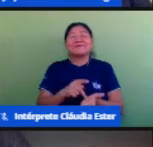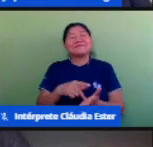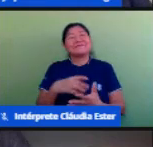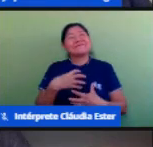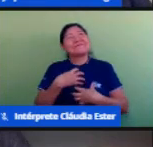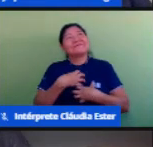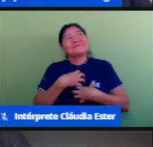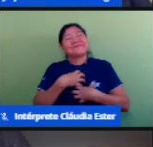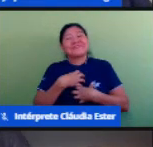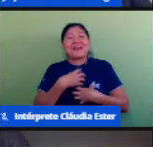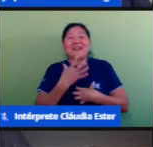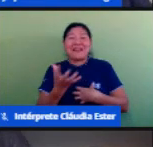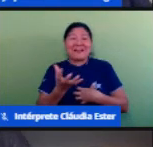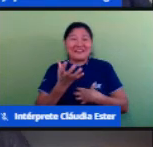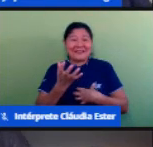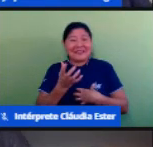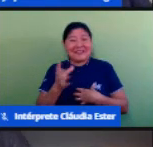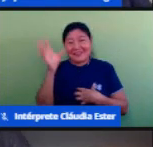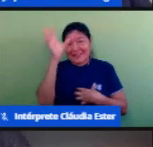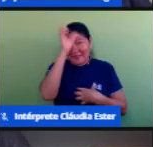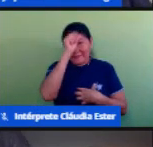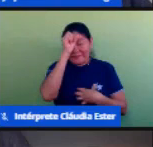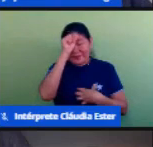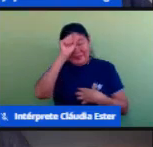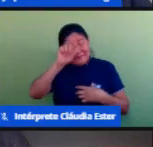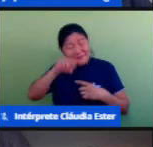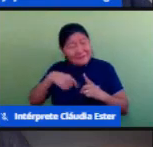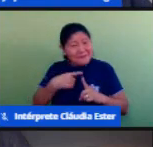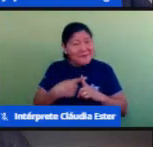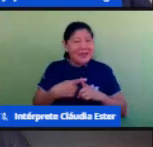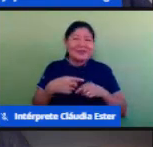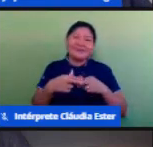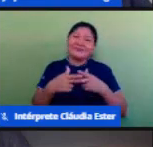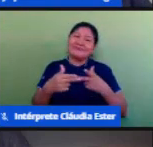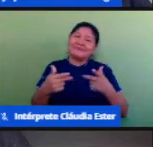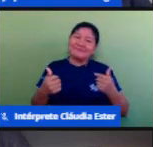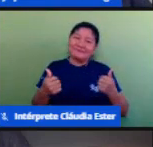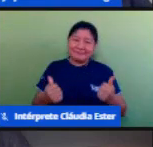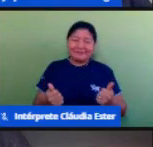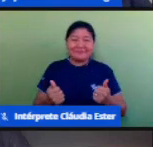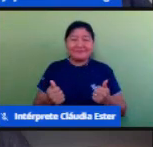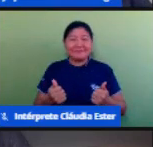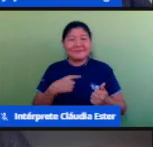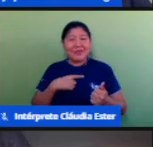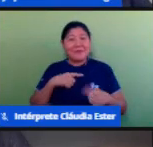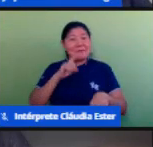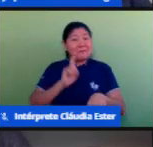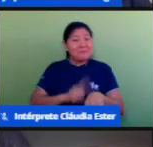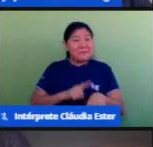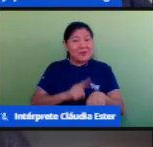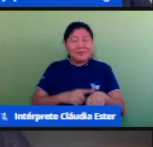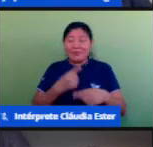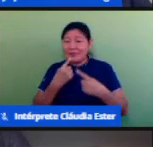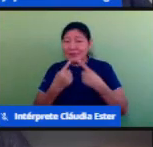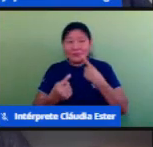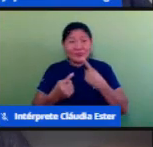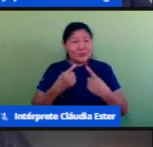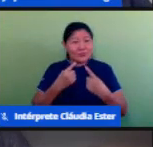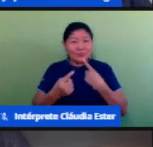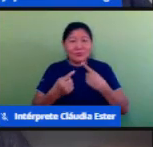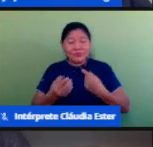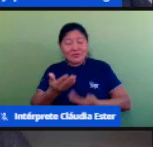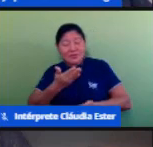gostinho, né, de querer mais momentos como esses aqui, né, da gente estar discutindo, falando a respeito mesmo